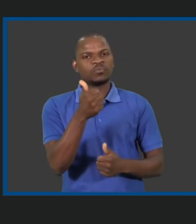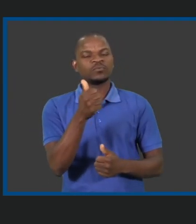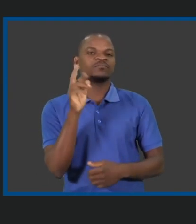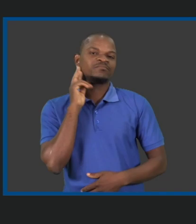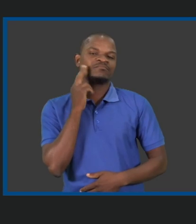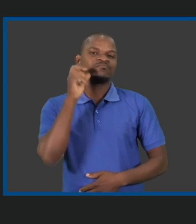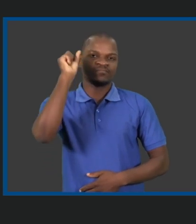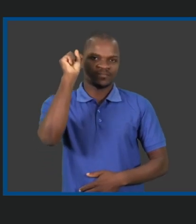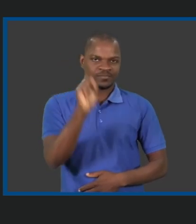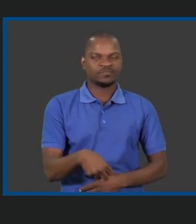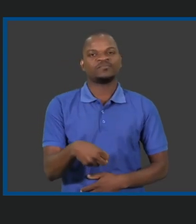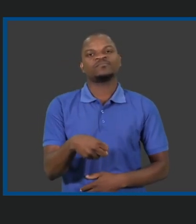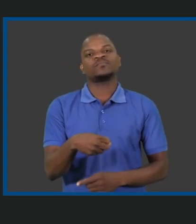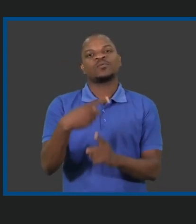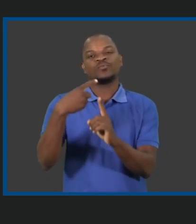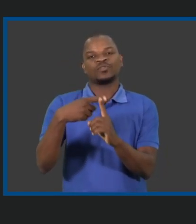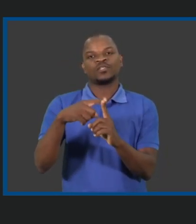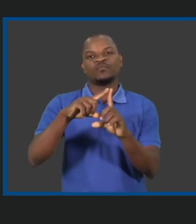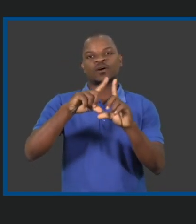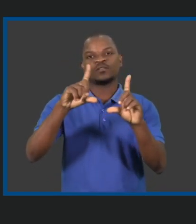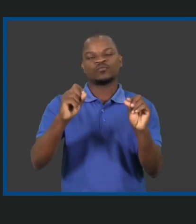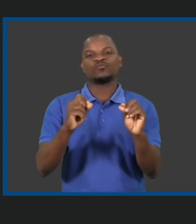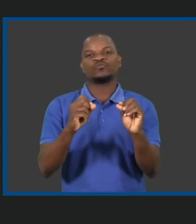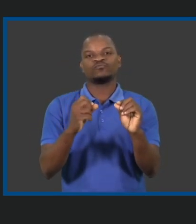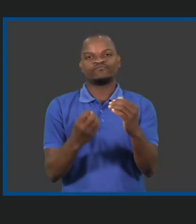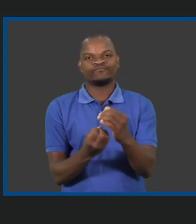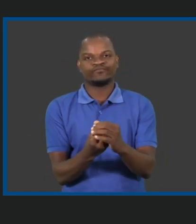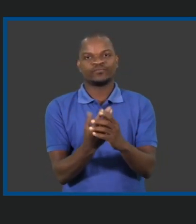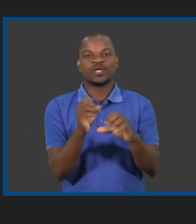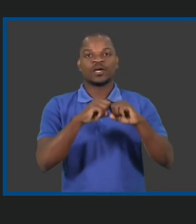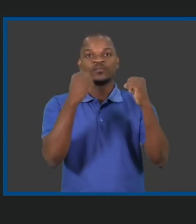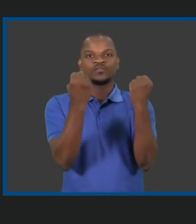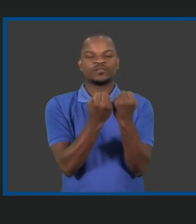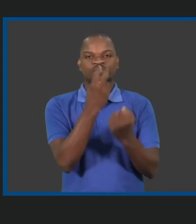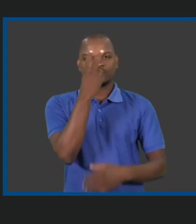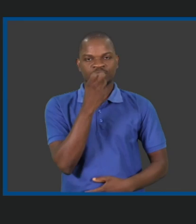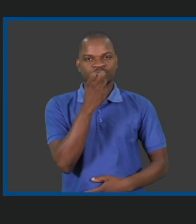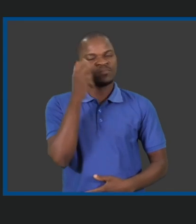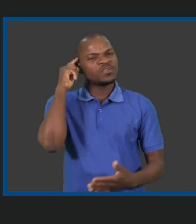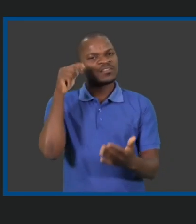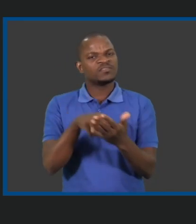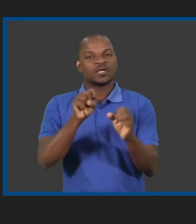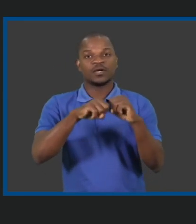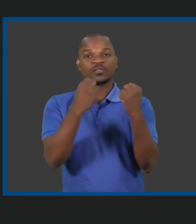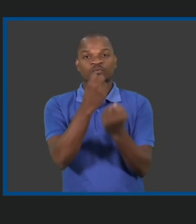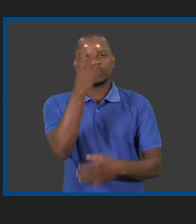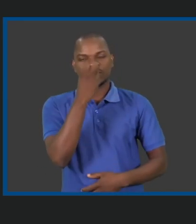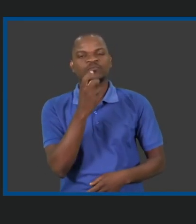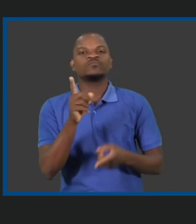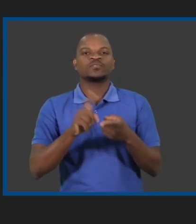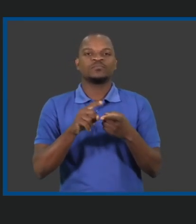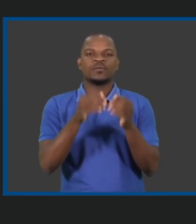com certeza que valeu a pena a criação da CAMO a CAMO que significa Associação de Cegos